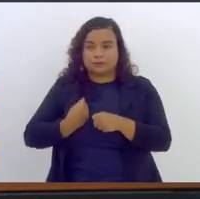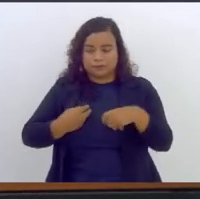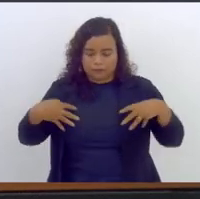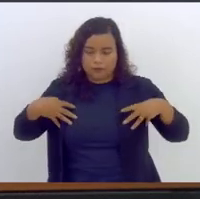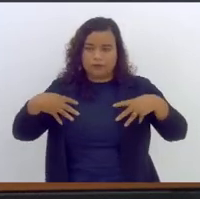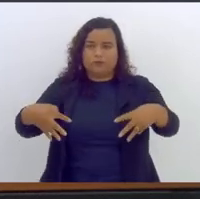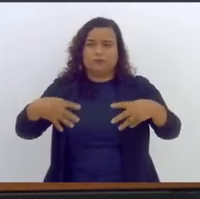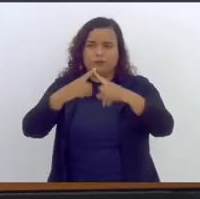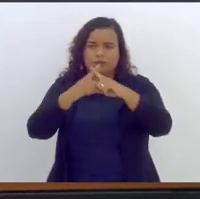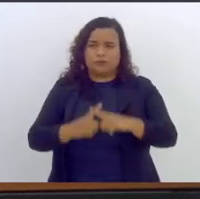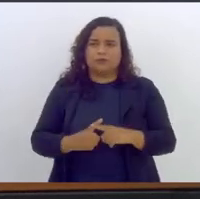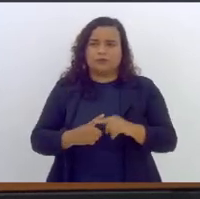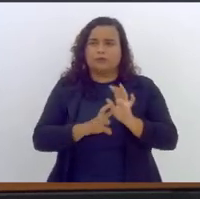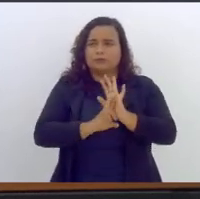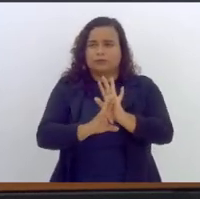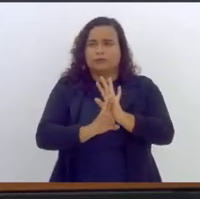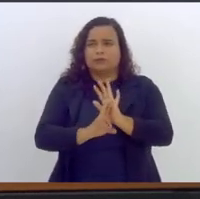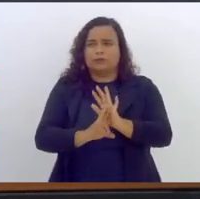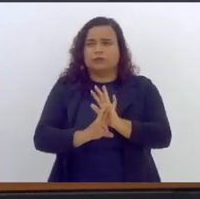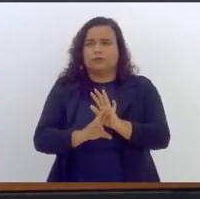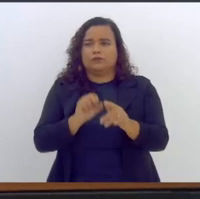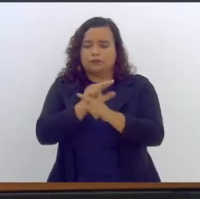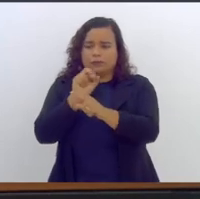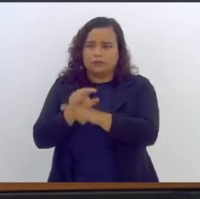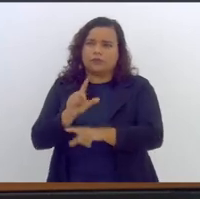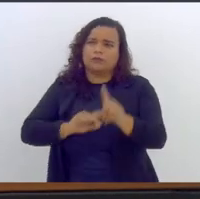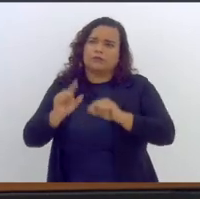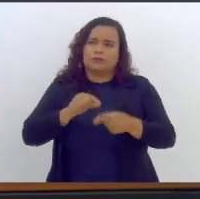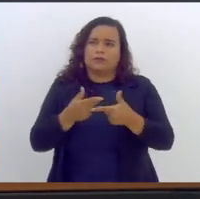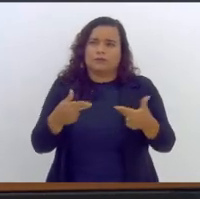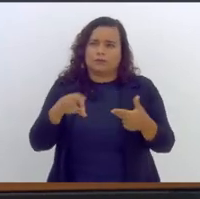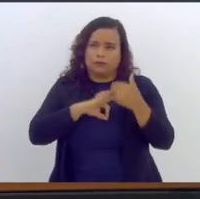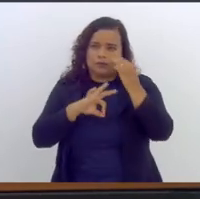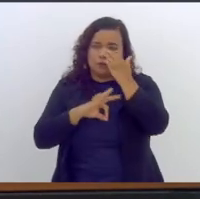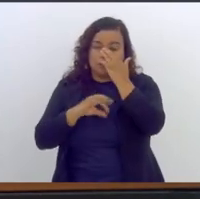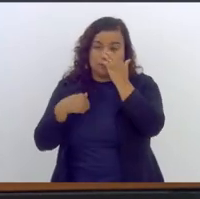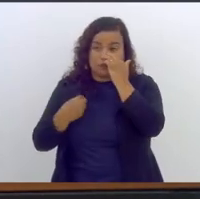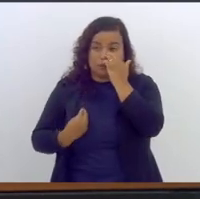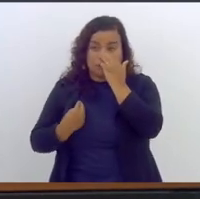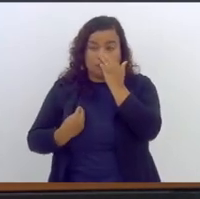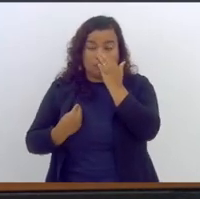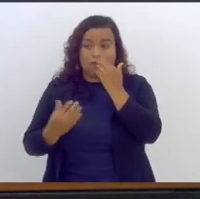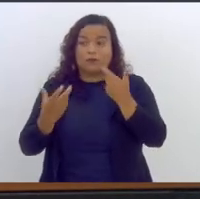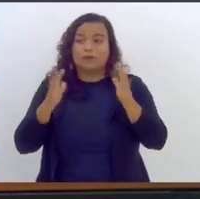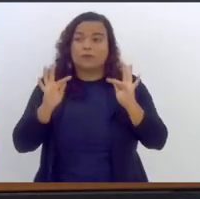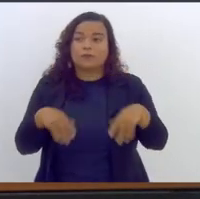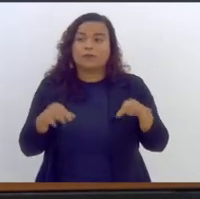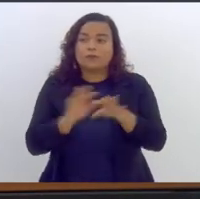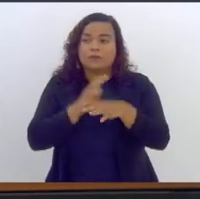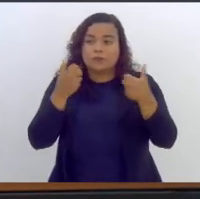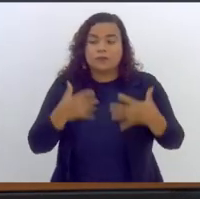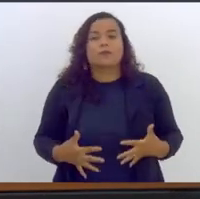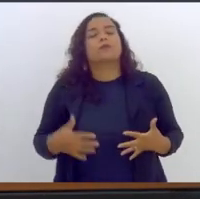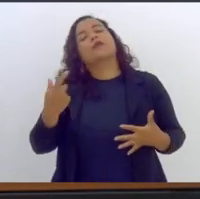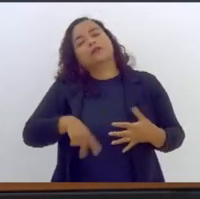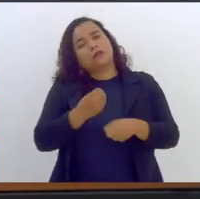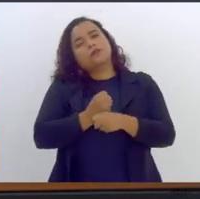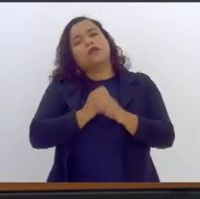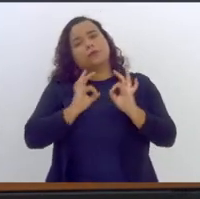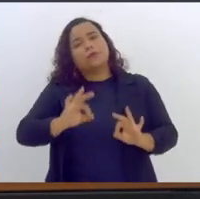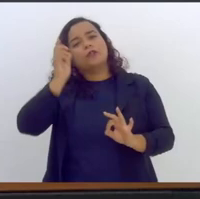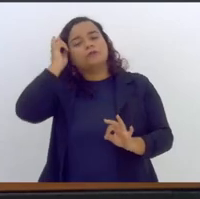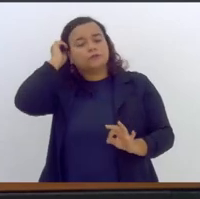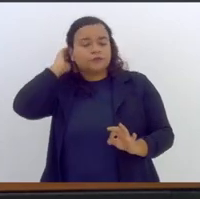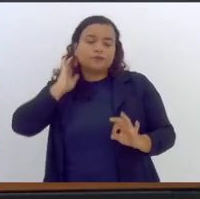desse desafio né recrutamento de seleção eu estou aqui enfim até para a gente concluir pelo menos por esse ano é